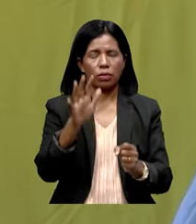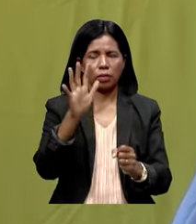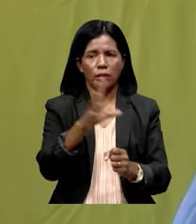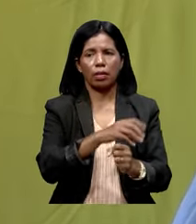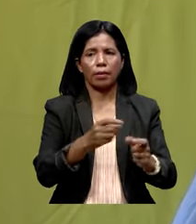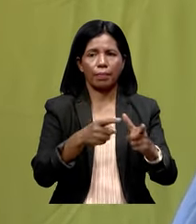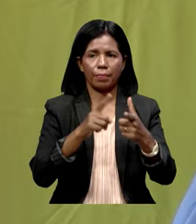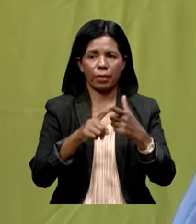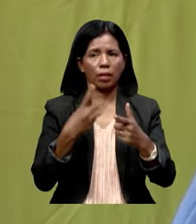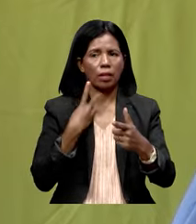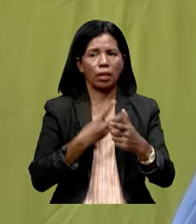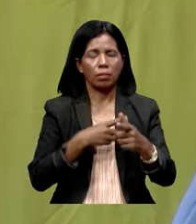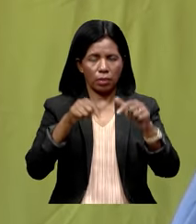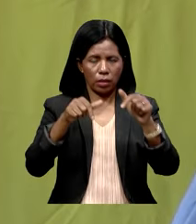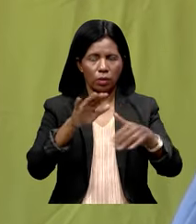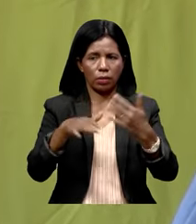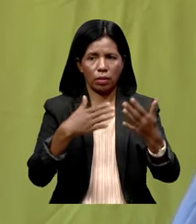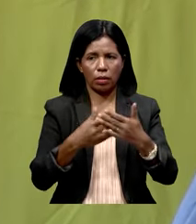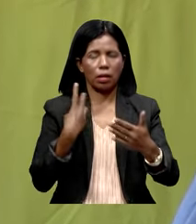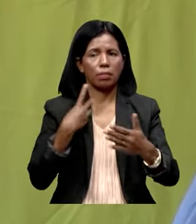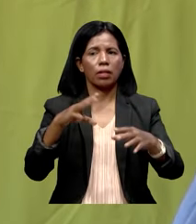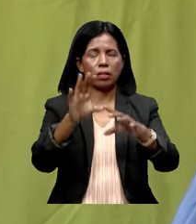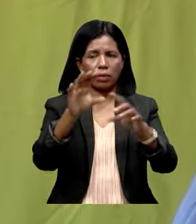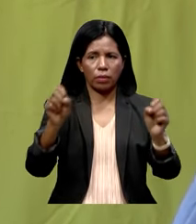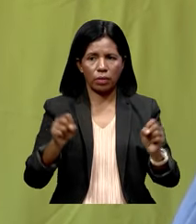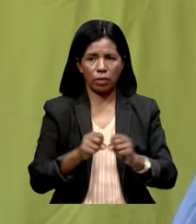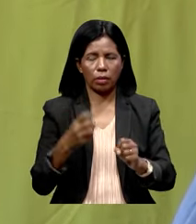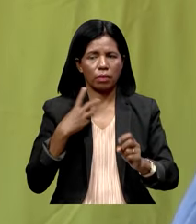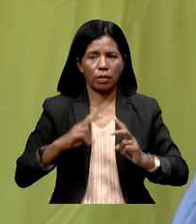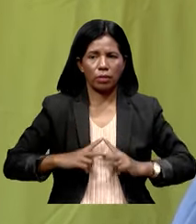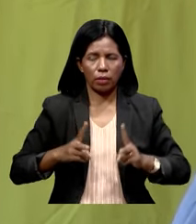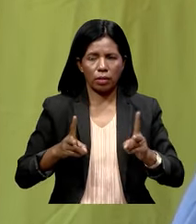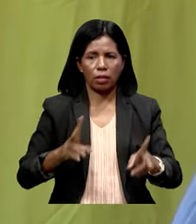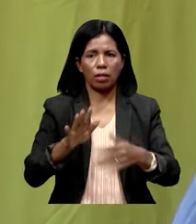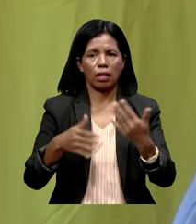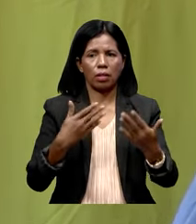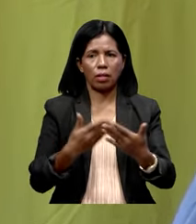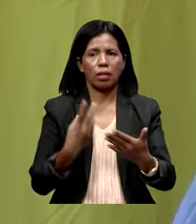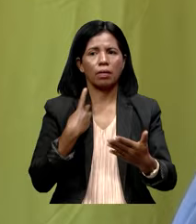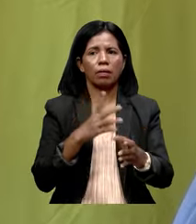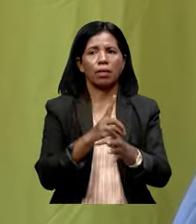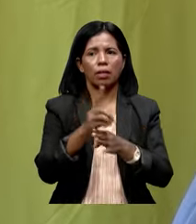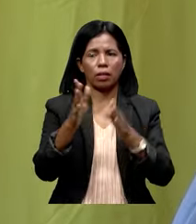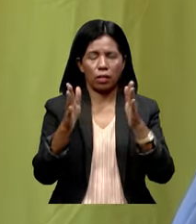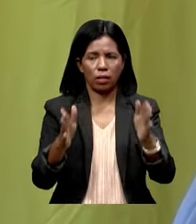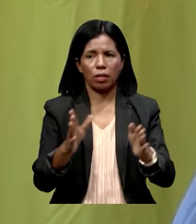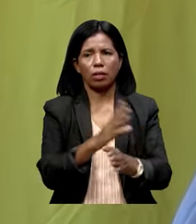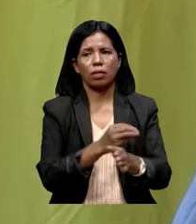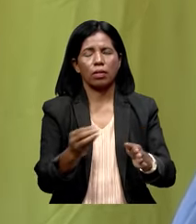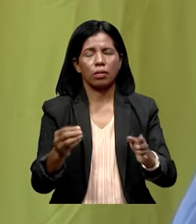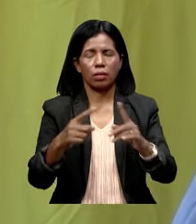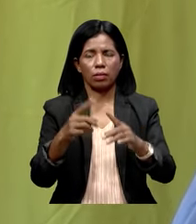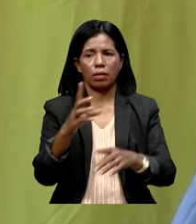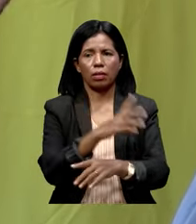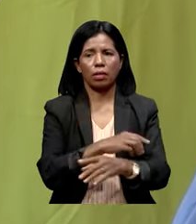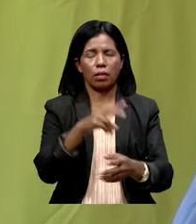hatata Ami makleo tona, amne sebesuk makleo tona, amne veteran makleo tona, amne direktur. Nebe mak wahin lorong ya turit